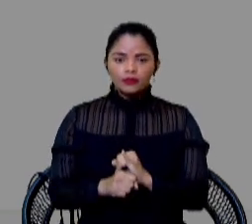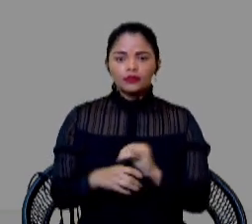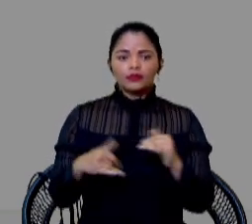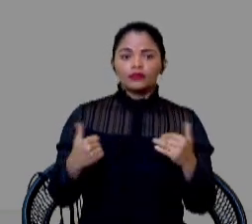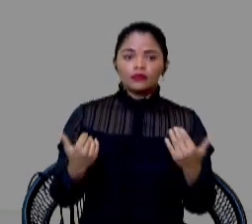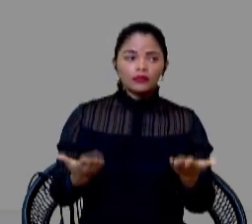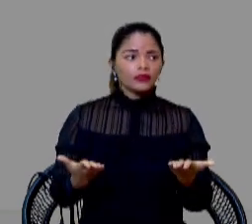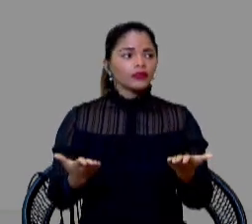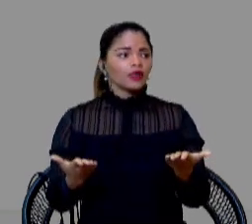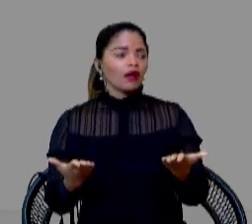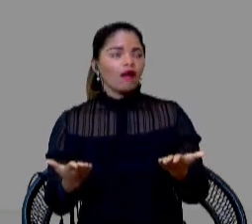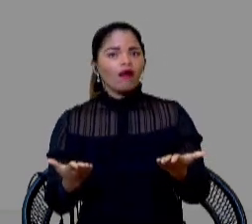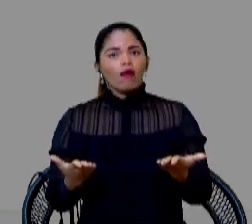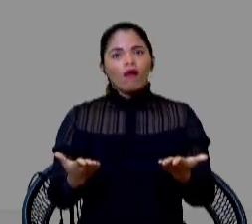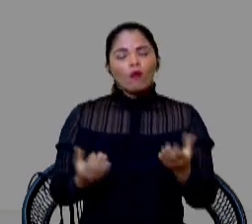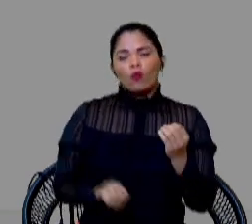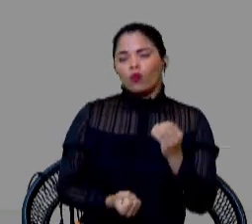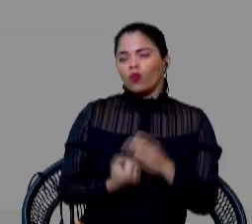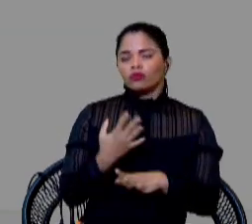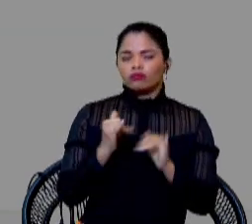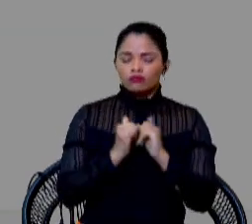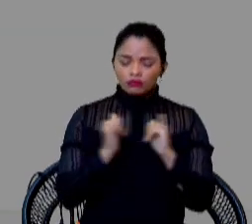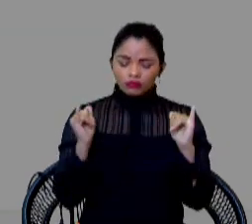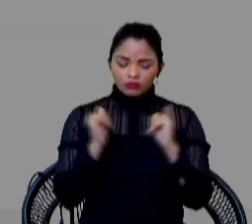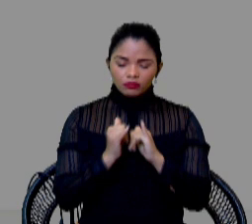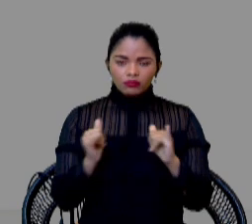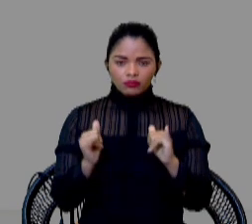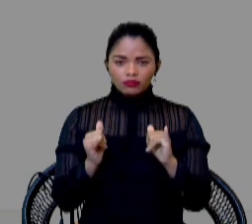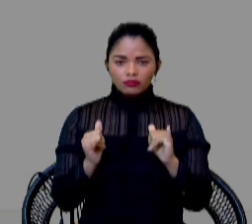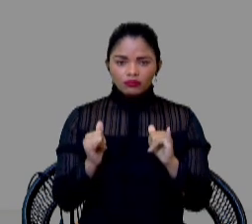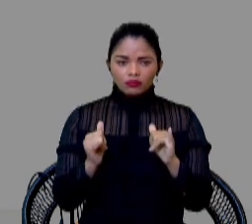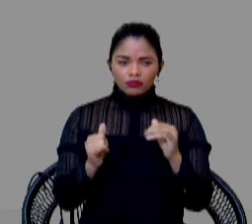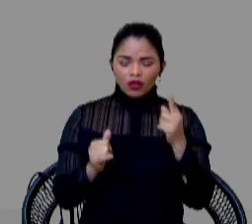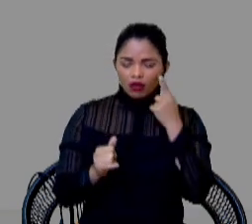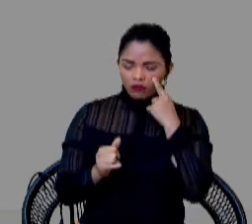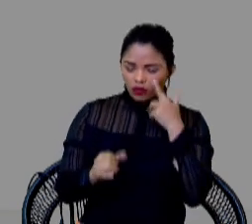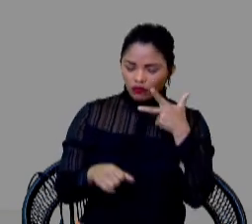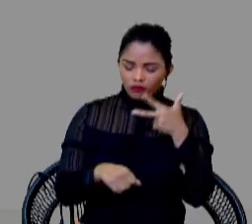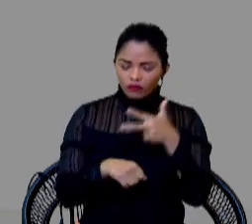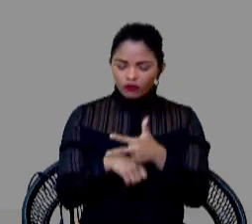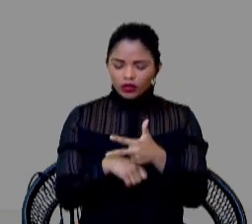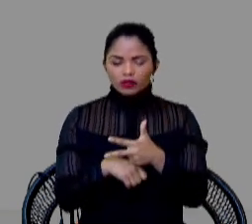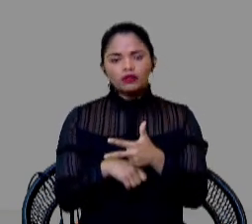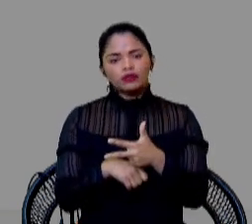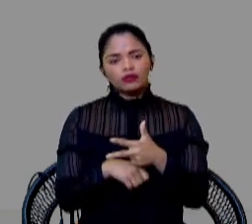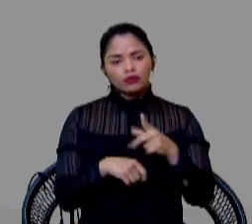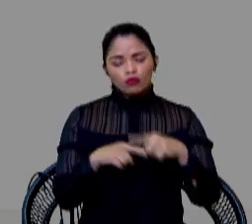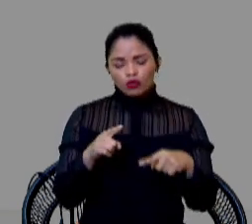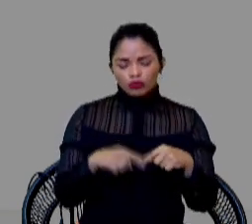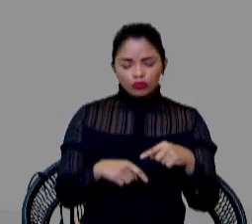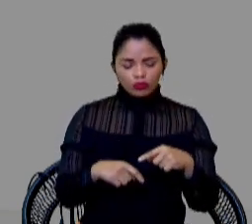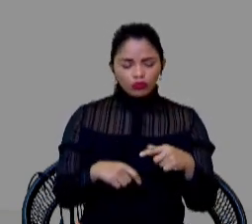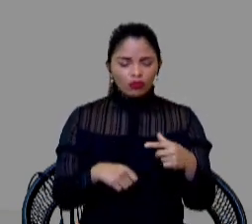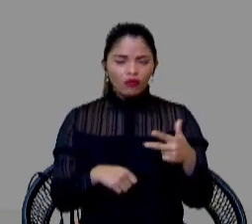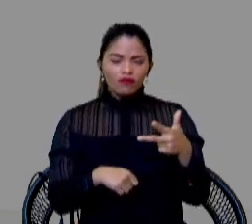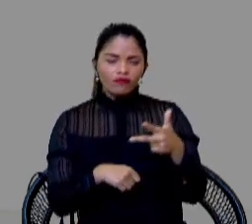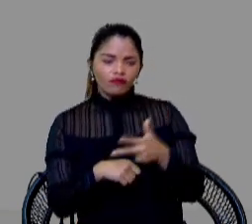Henrique, eu quero criar uma campanha que as pessoas vejam mais o vídeo do meu produto, por exemplo, ou vejam um vídeo sobre mim, sobre a minha